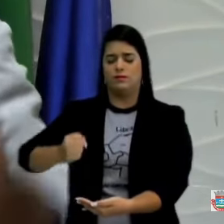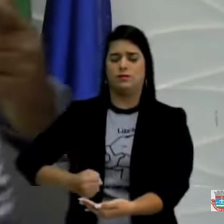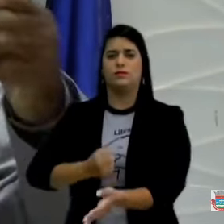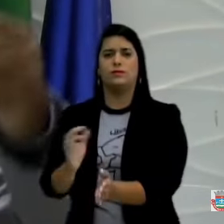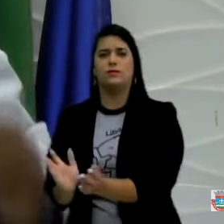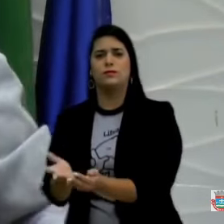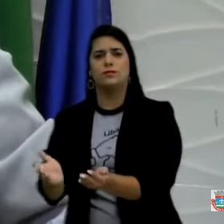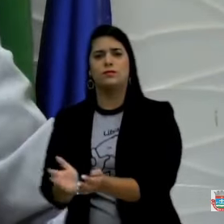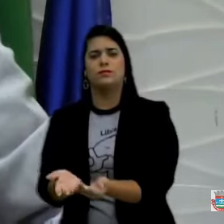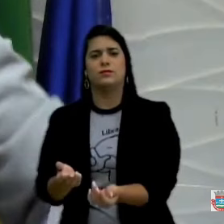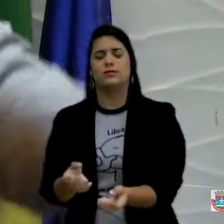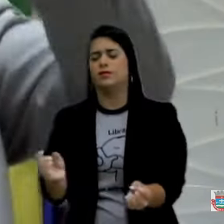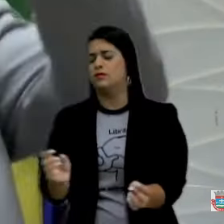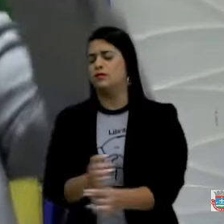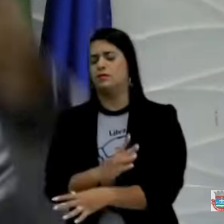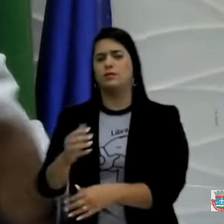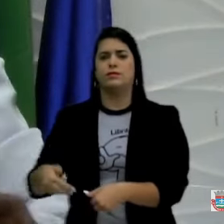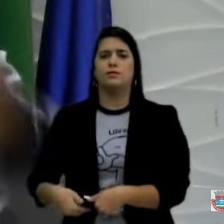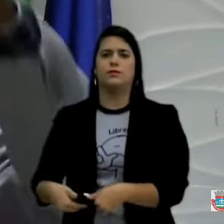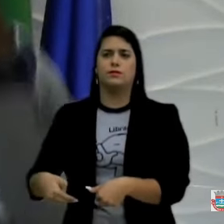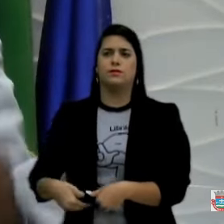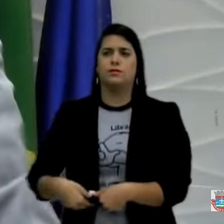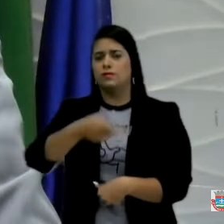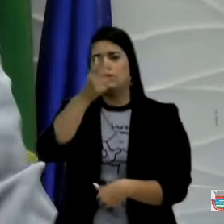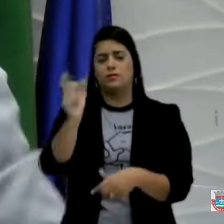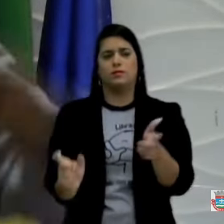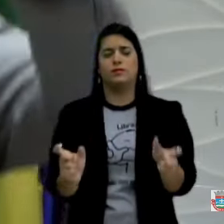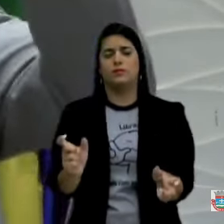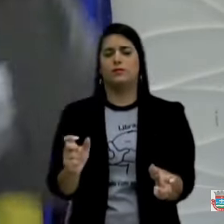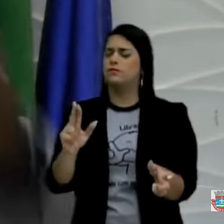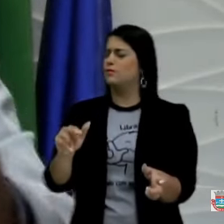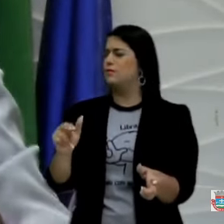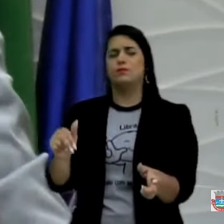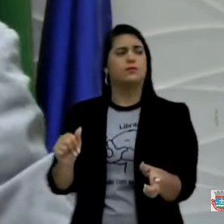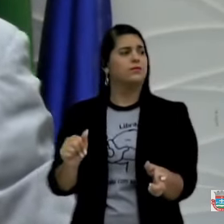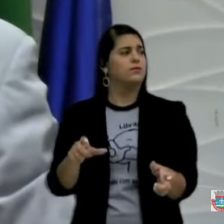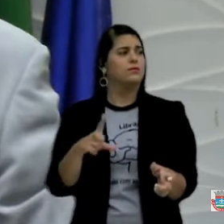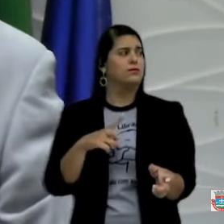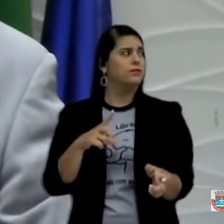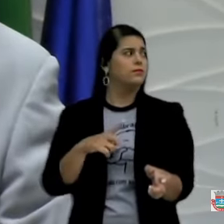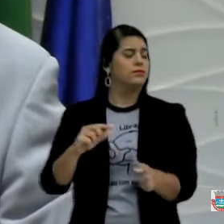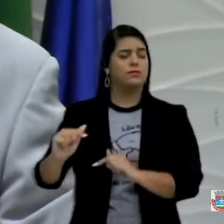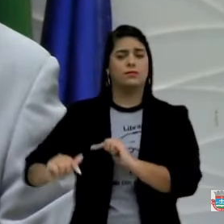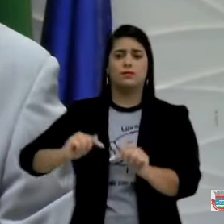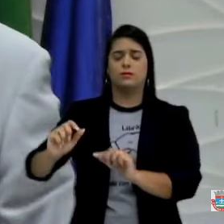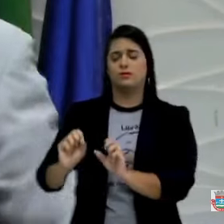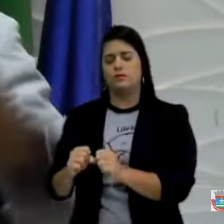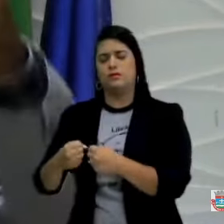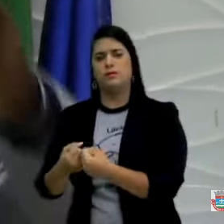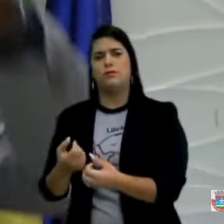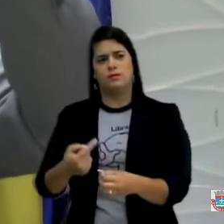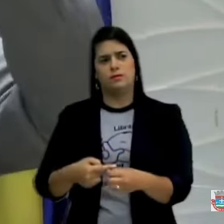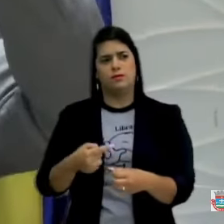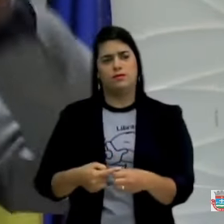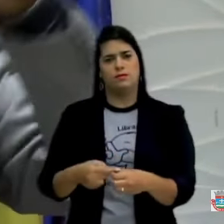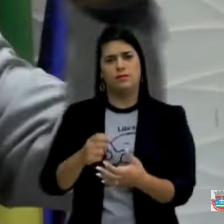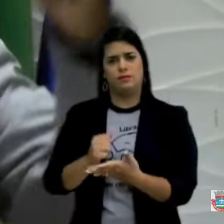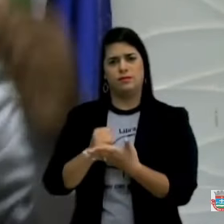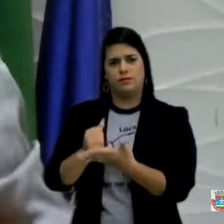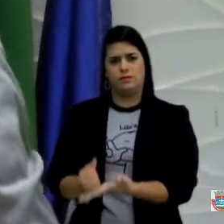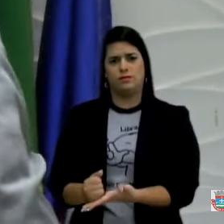fome de quem tem que eles nunca tiveram um trabalho social em nossa cidade para beneficiar